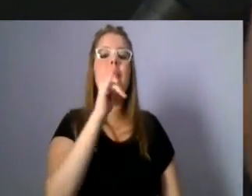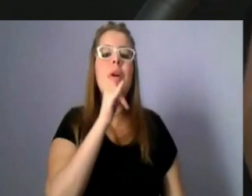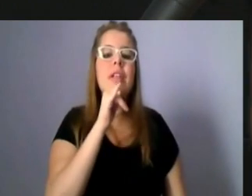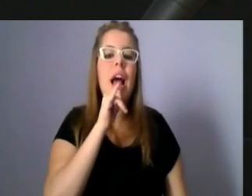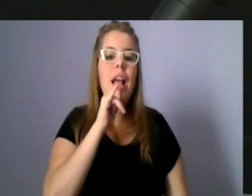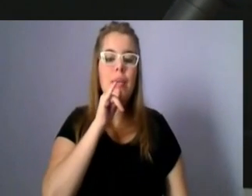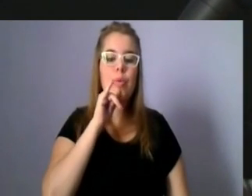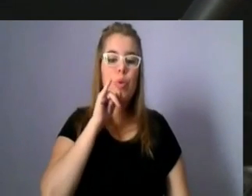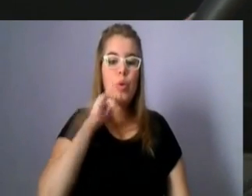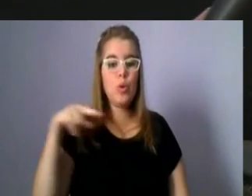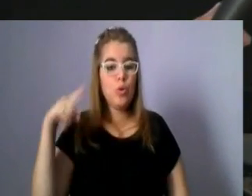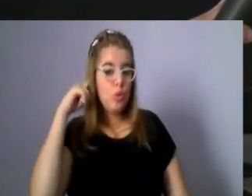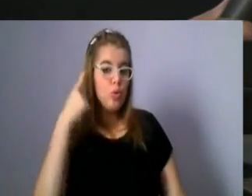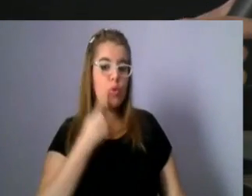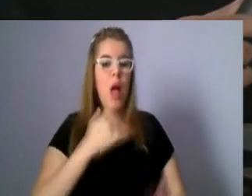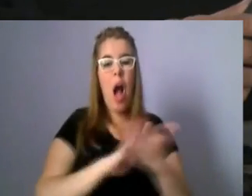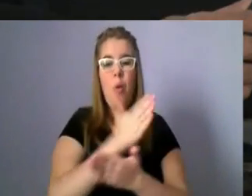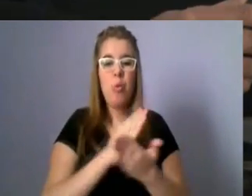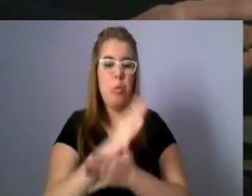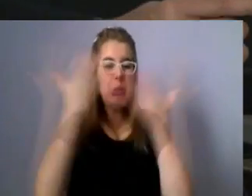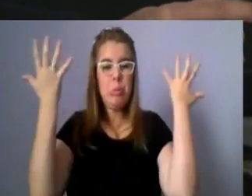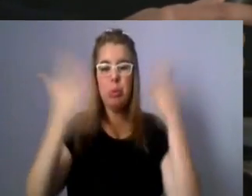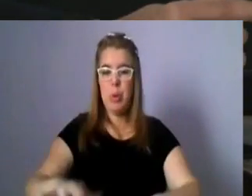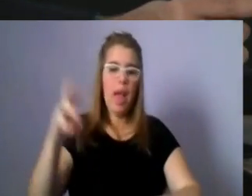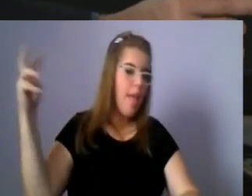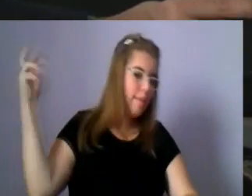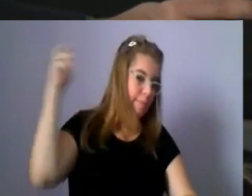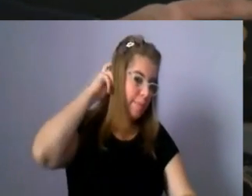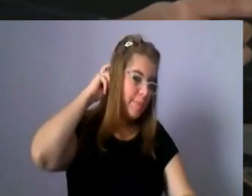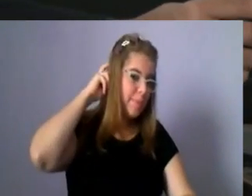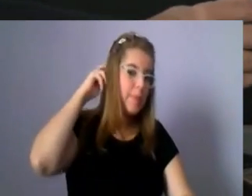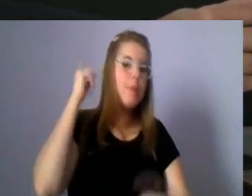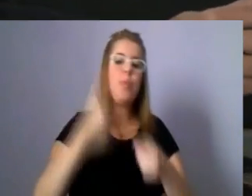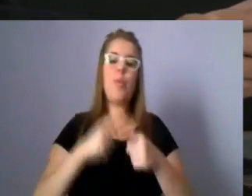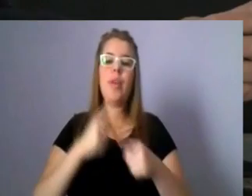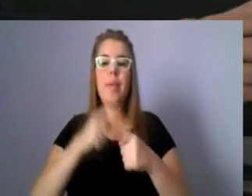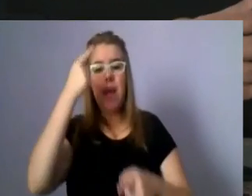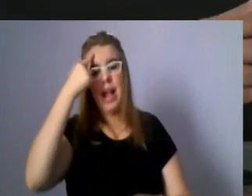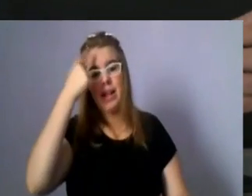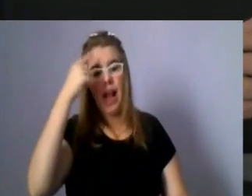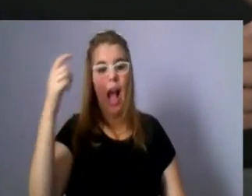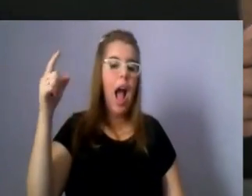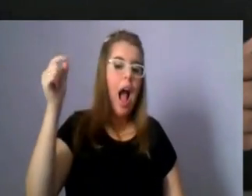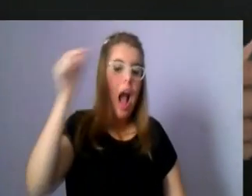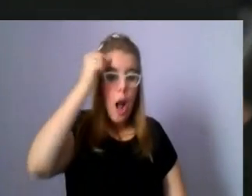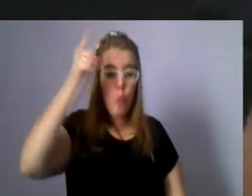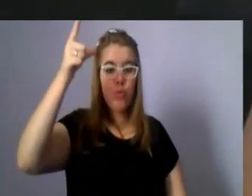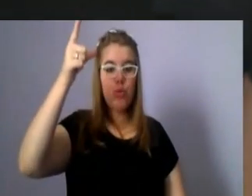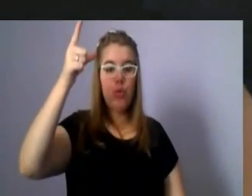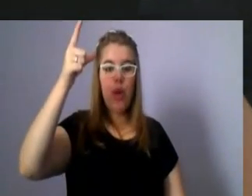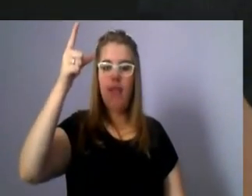por exemplo, na comunidade, alguns surdos não querem implante coclear. Não é? Por quê? Pensa, a cultura